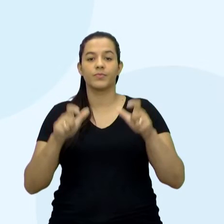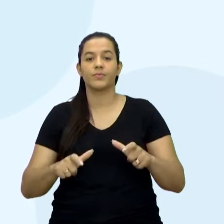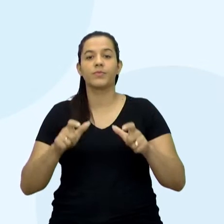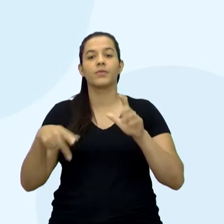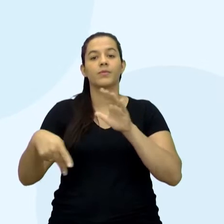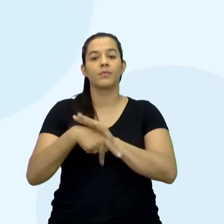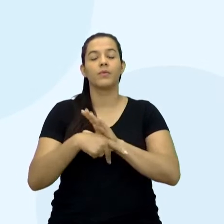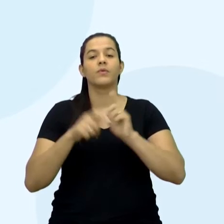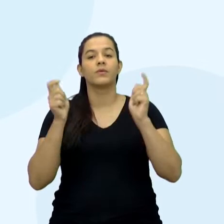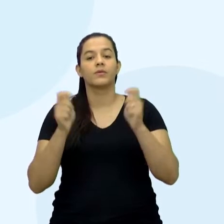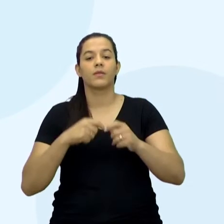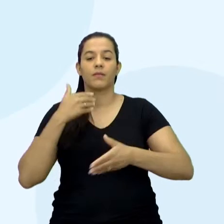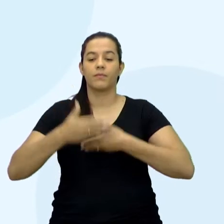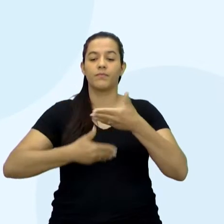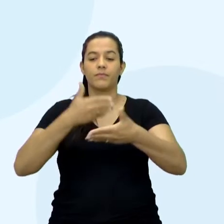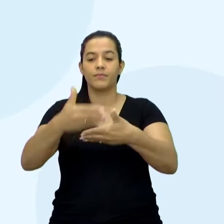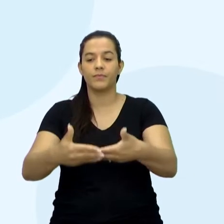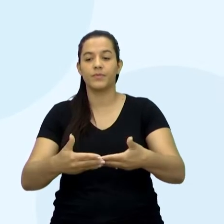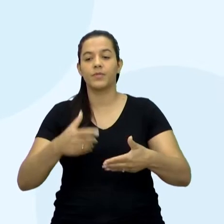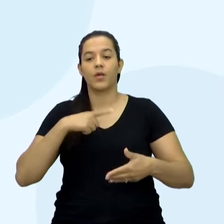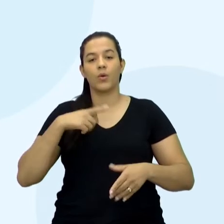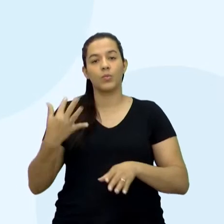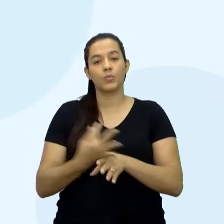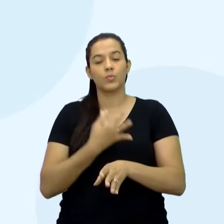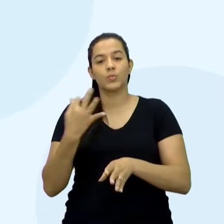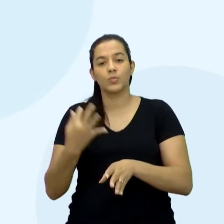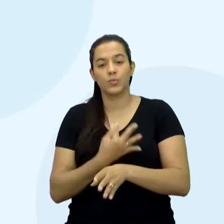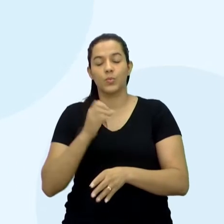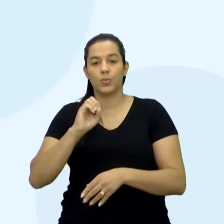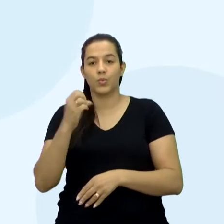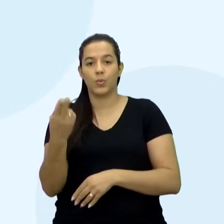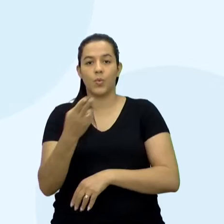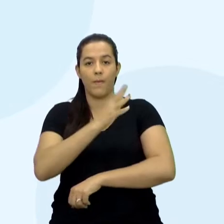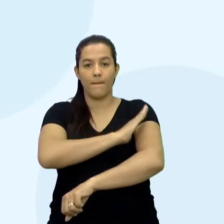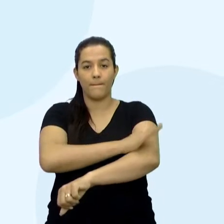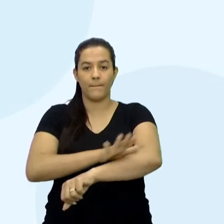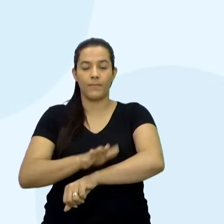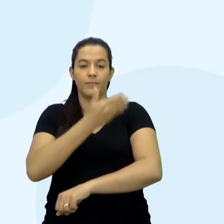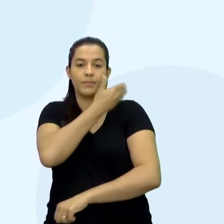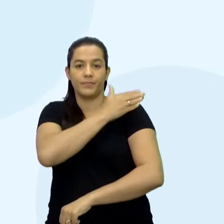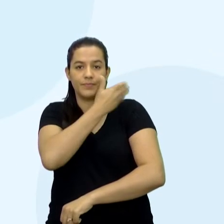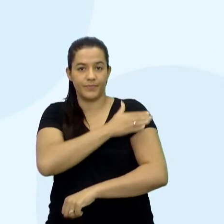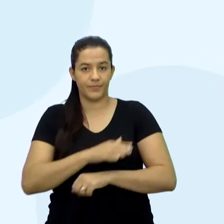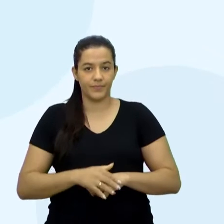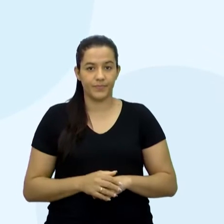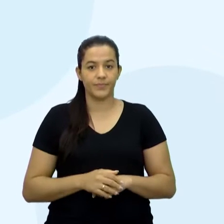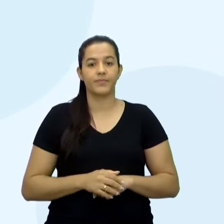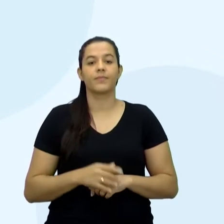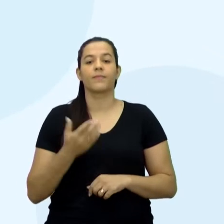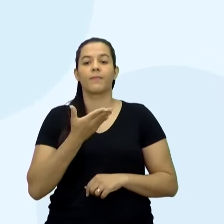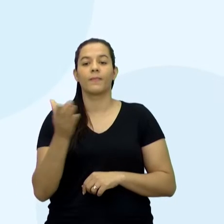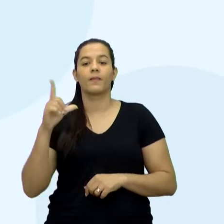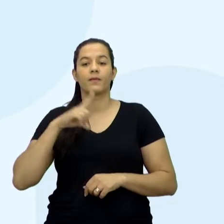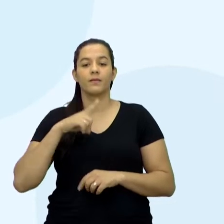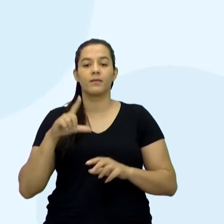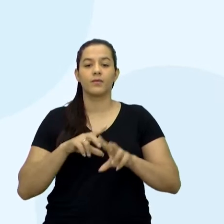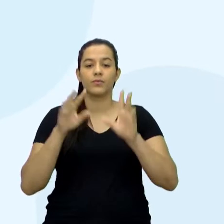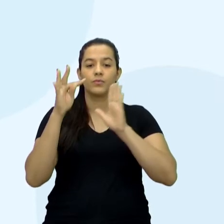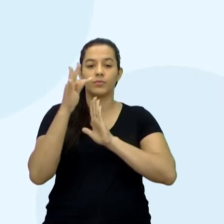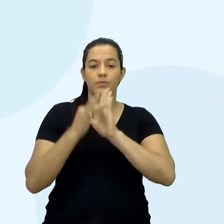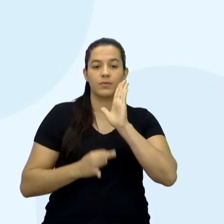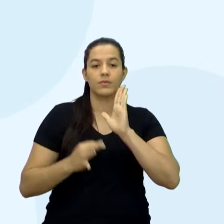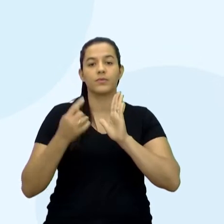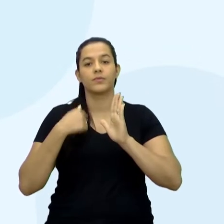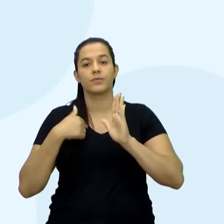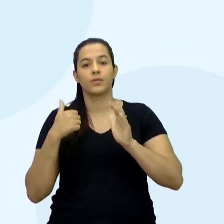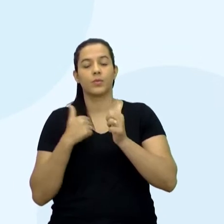que possam gerar alguma intolerância ou preconceito? Então, esse texto jornalístico,